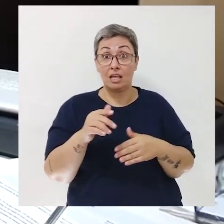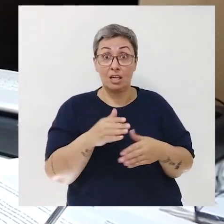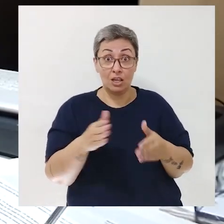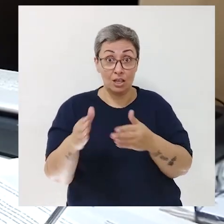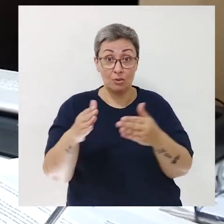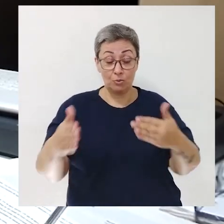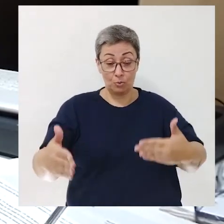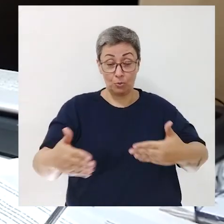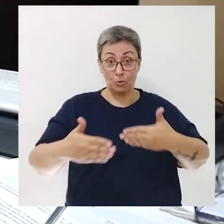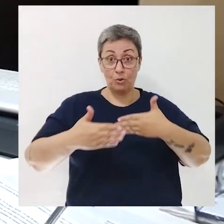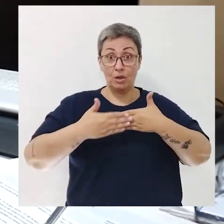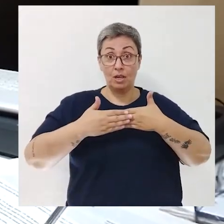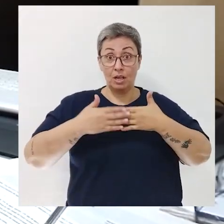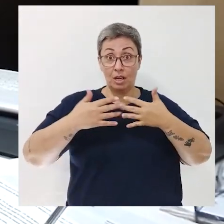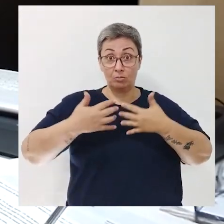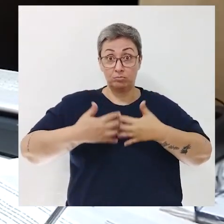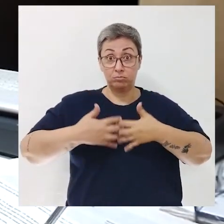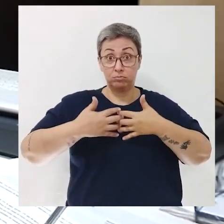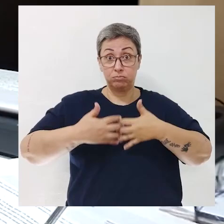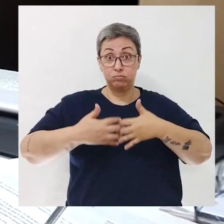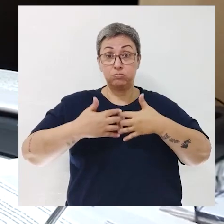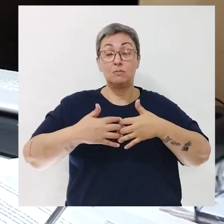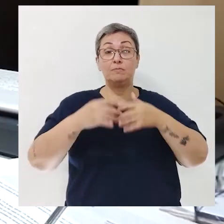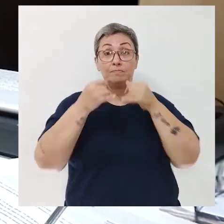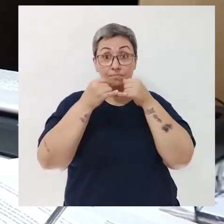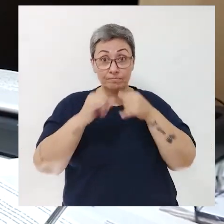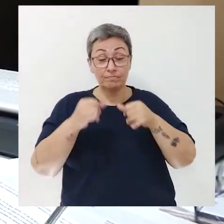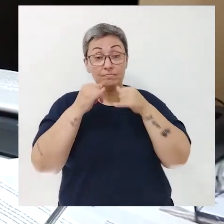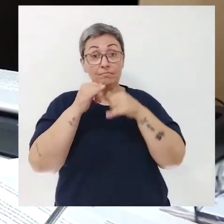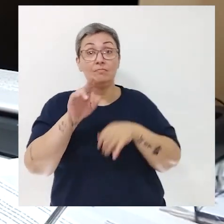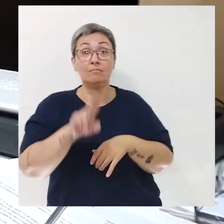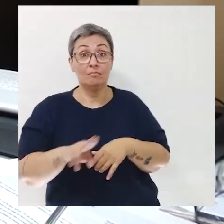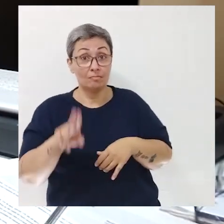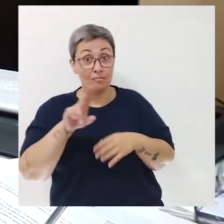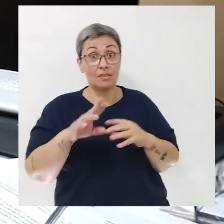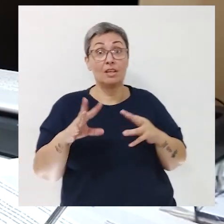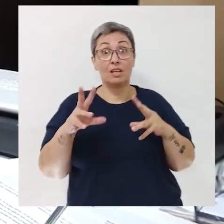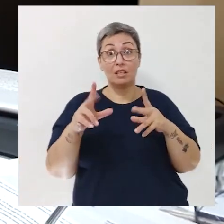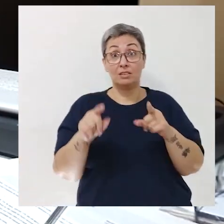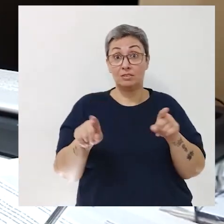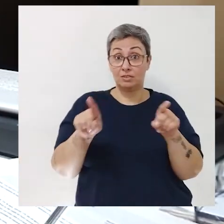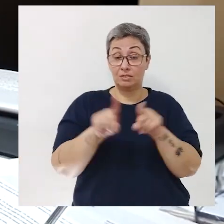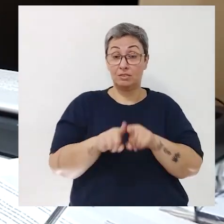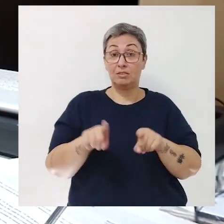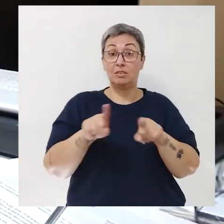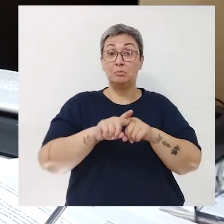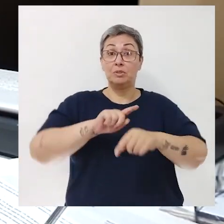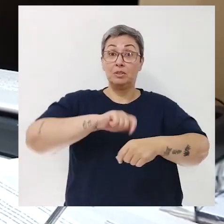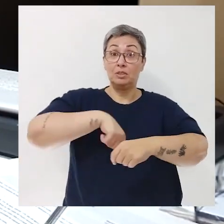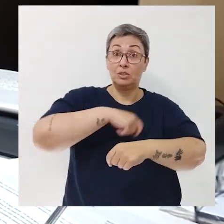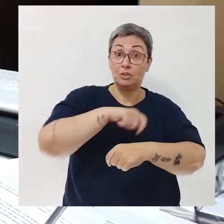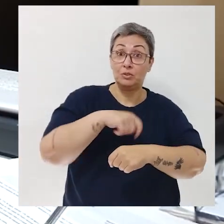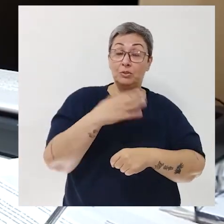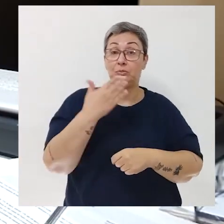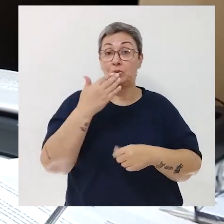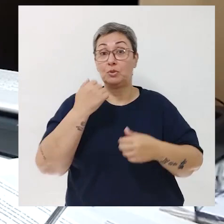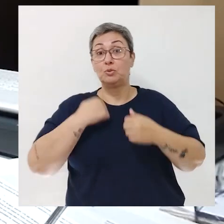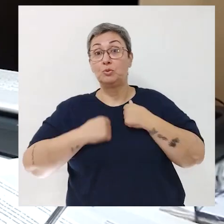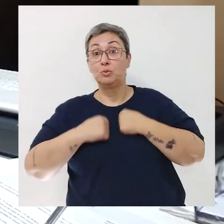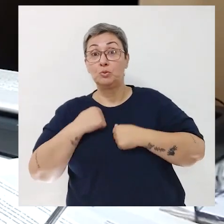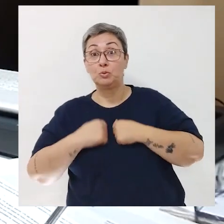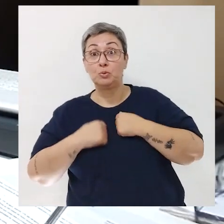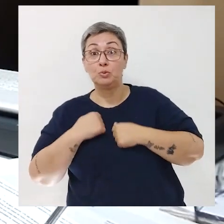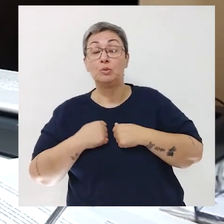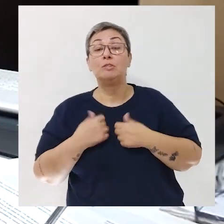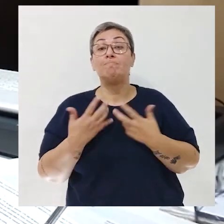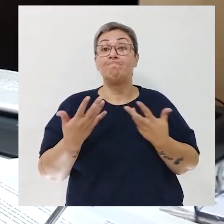né? E essa energia também é usada para tudo isso, né? Para preparar a refeição, para tomar um